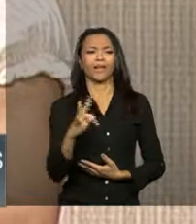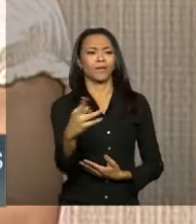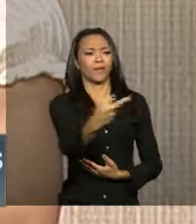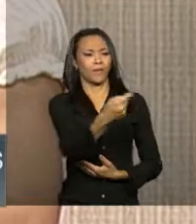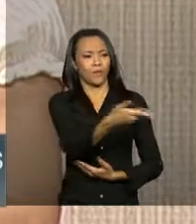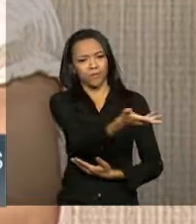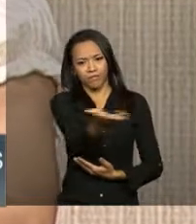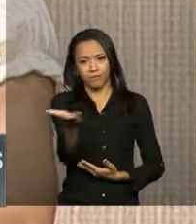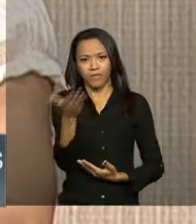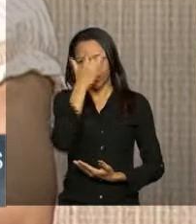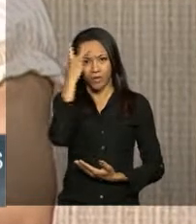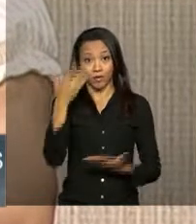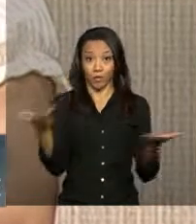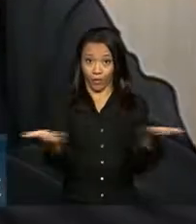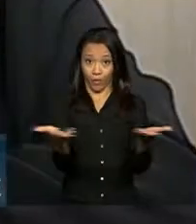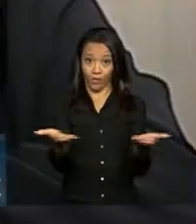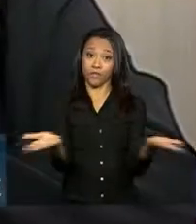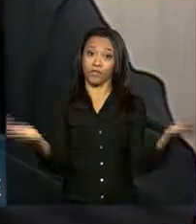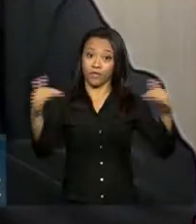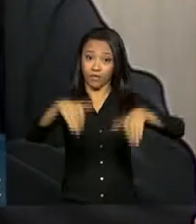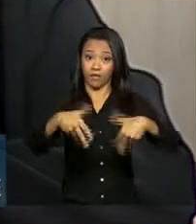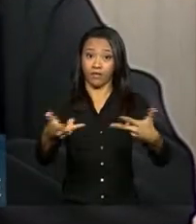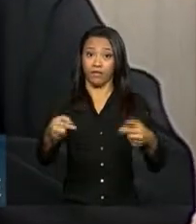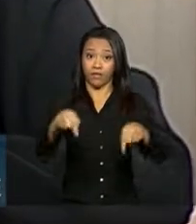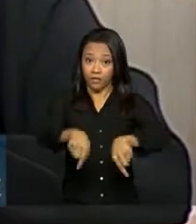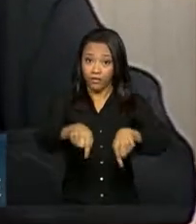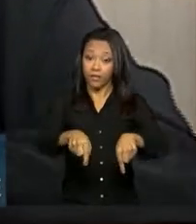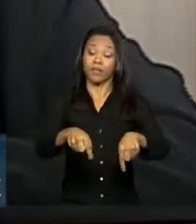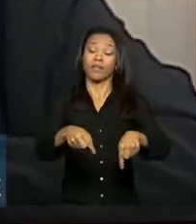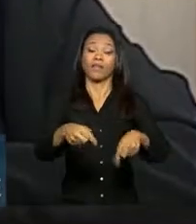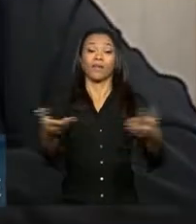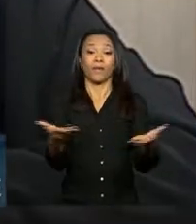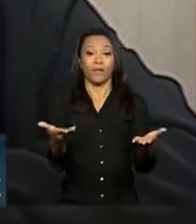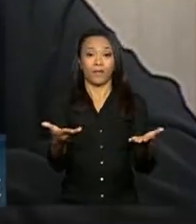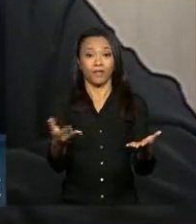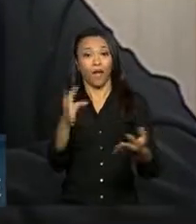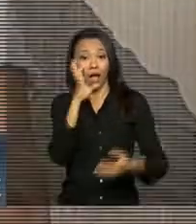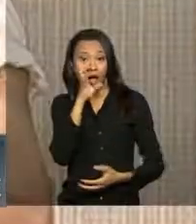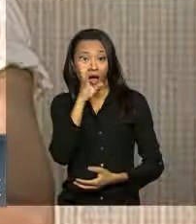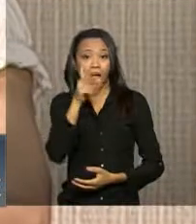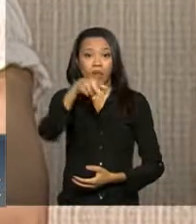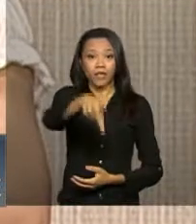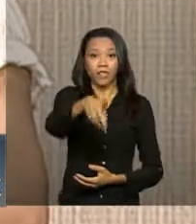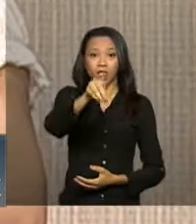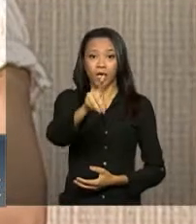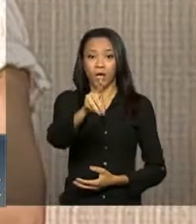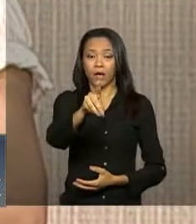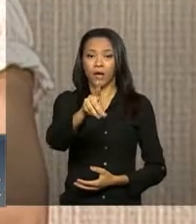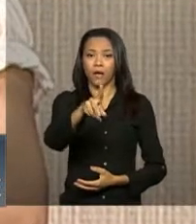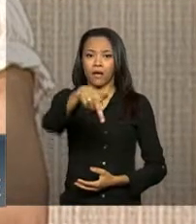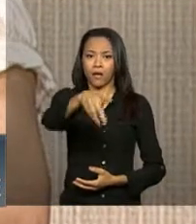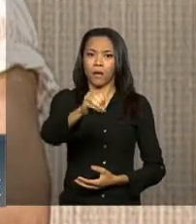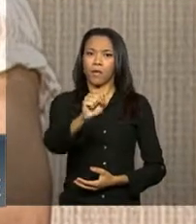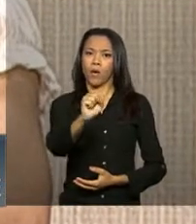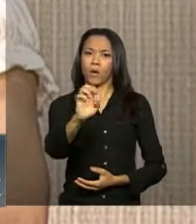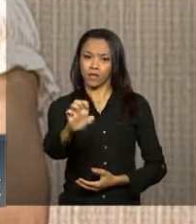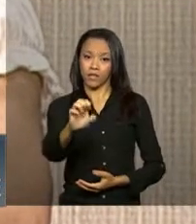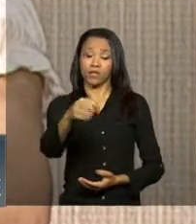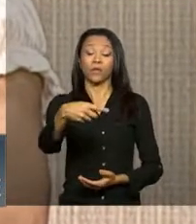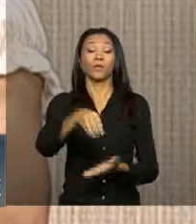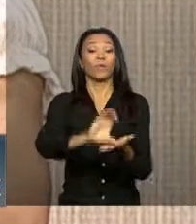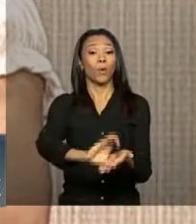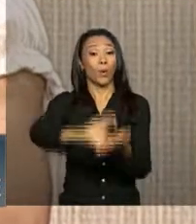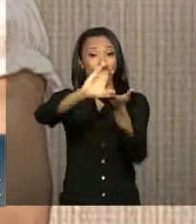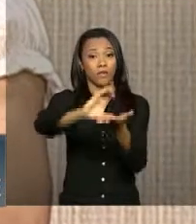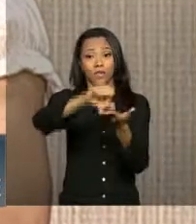vocês que estão participando hoje meu deus a posse do desse novo conselho nacional dos direitos da